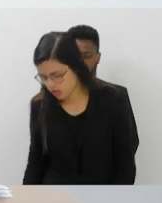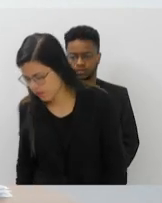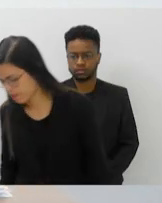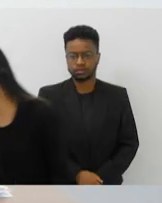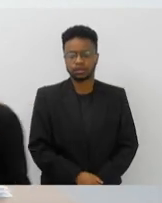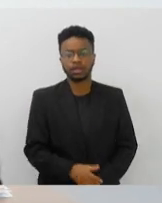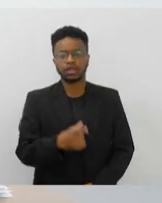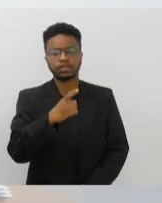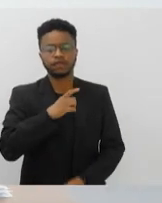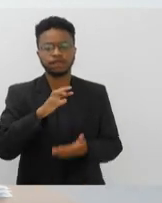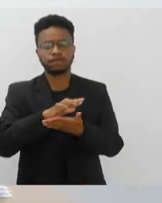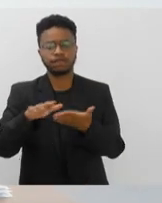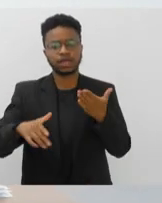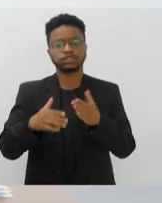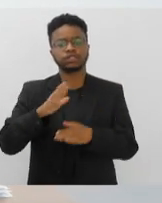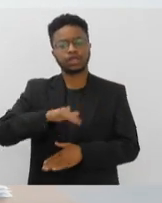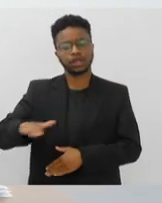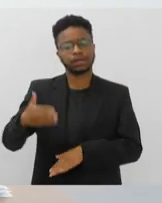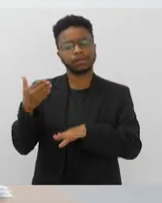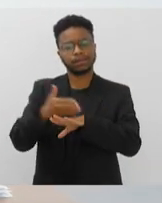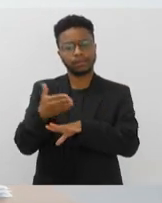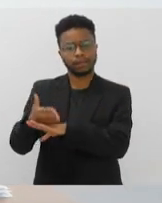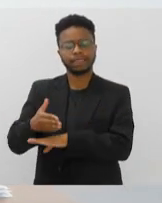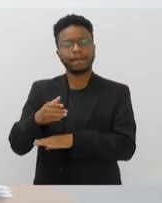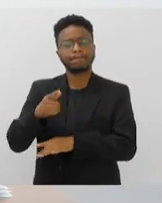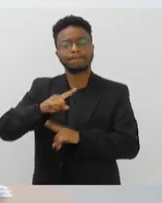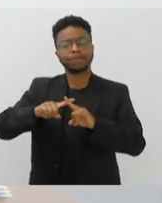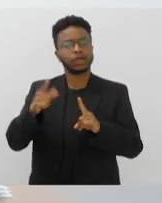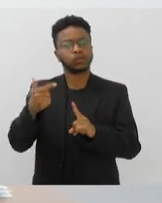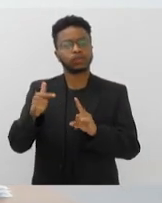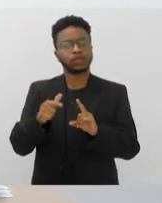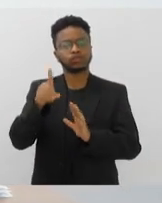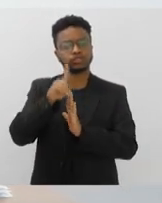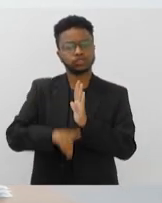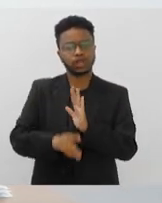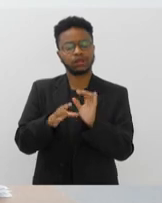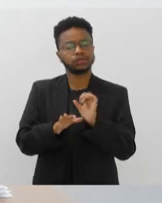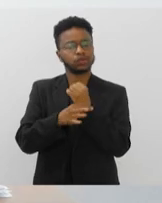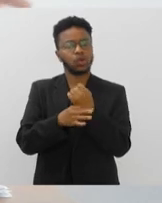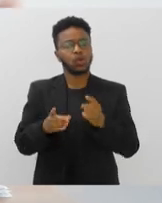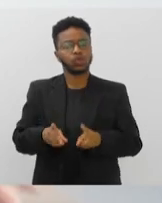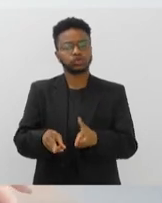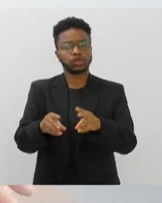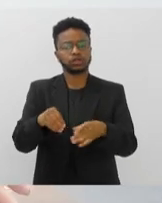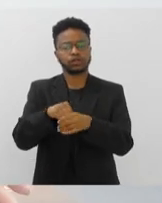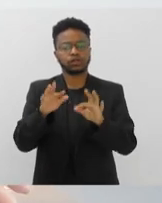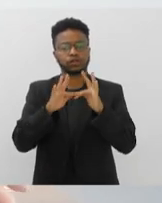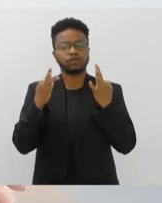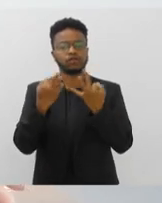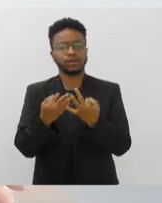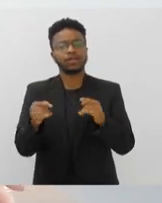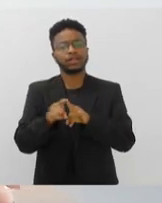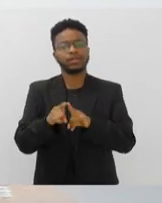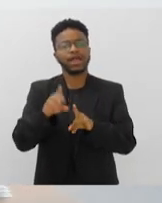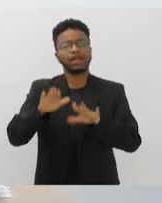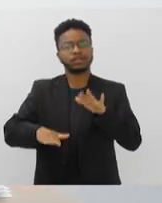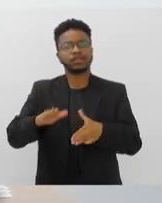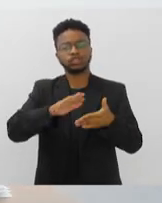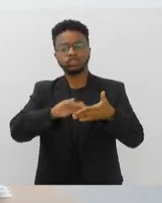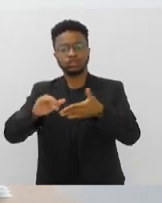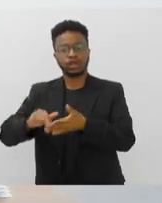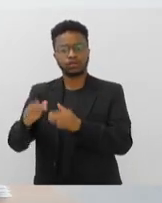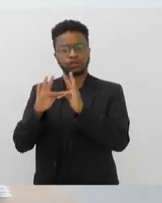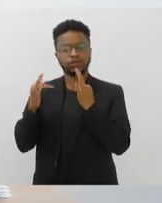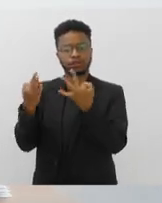anos sem a garantia do direito e convivência familiar e no Limbo muitas vezes havia uma ação de destituição do Poder familiar